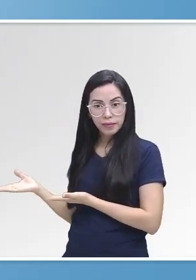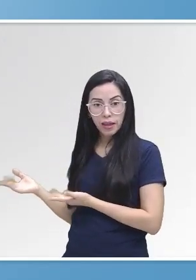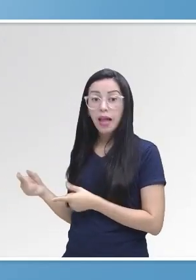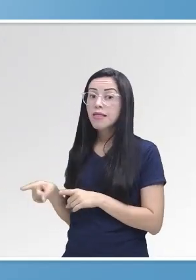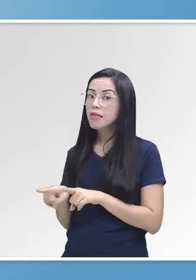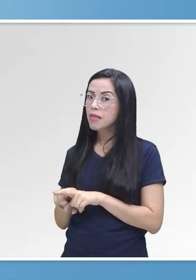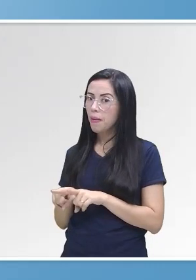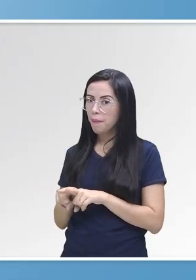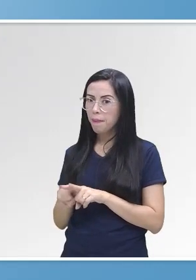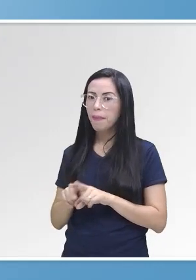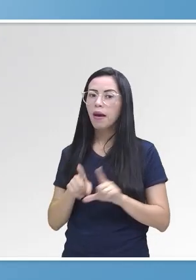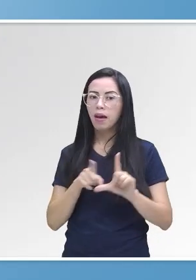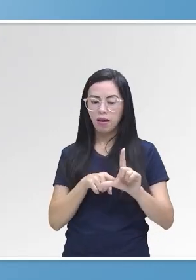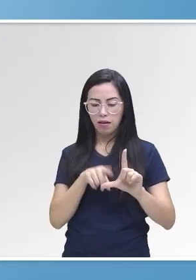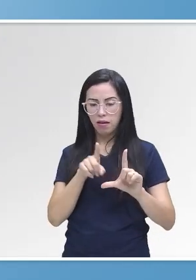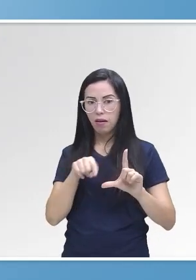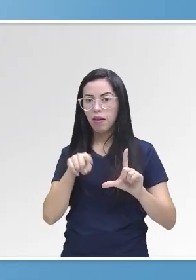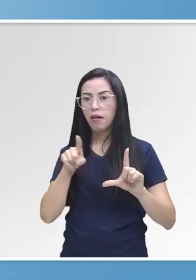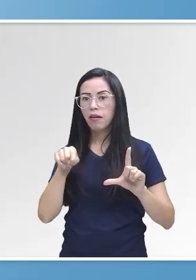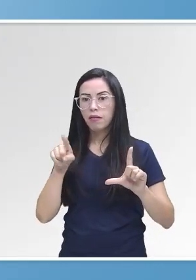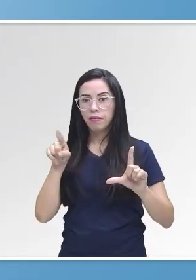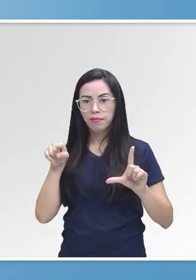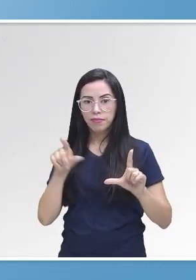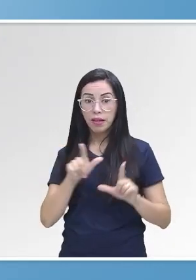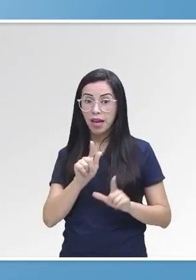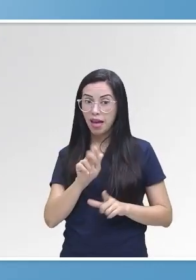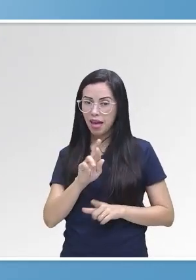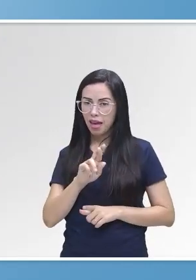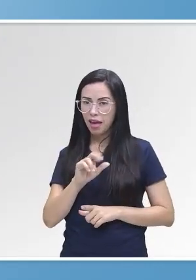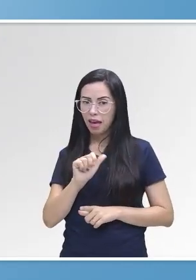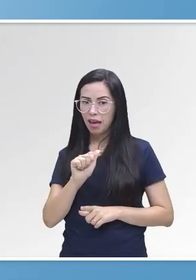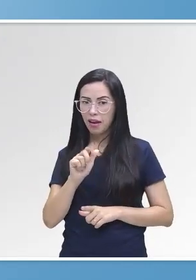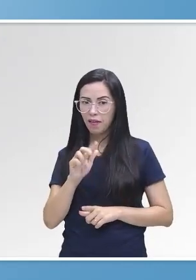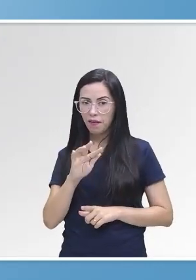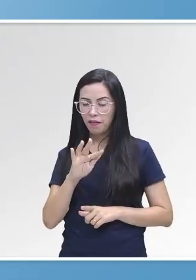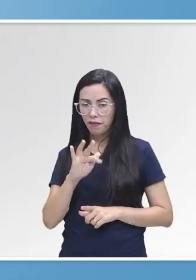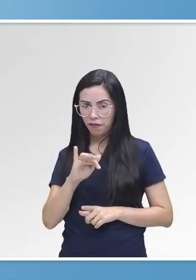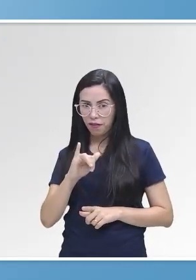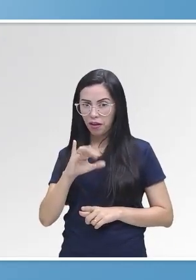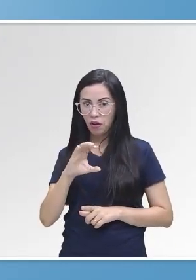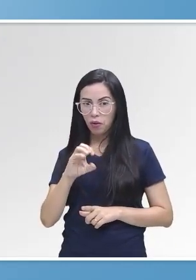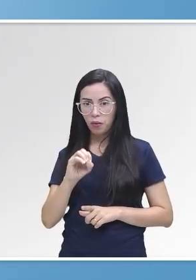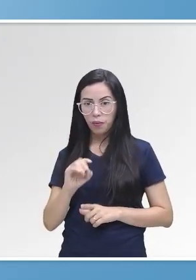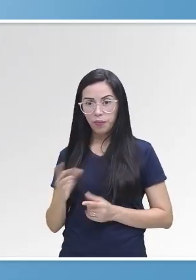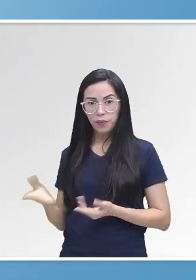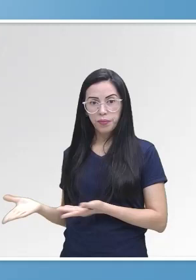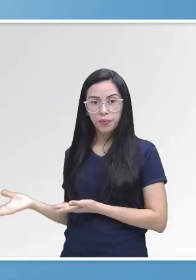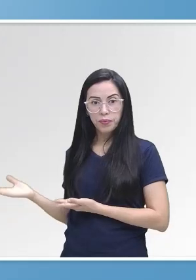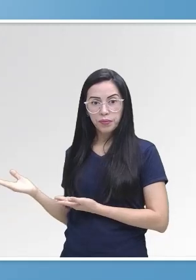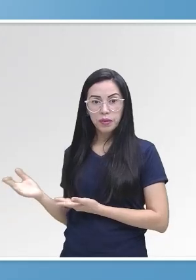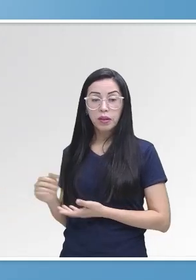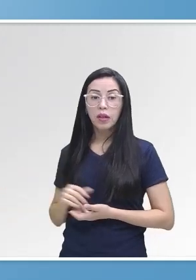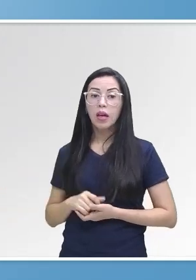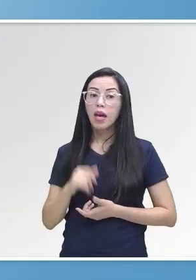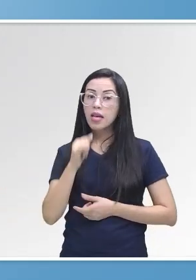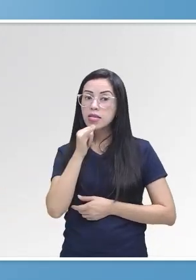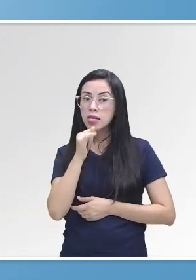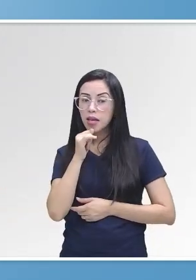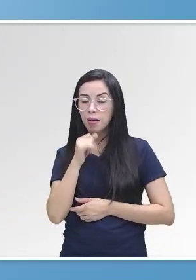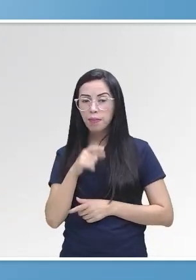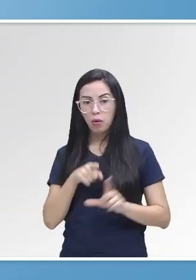representação de gráfico vendo aí aqui em cima eu vou colocar a quantidade